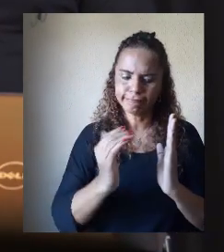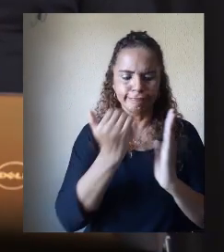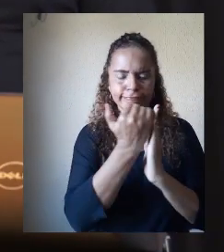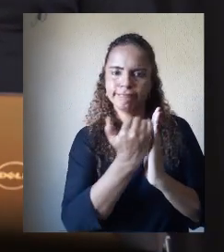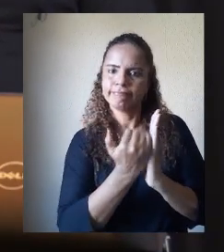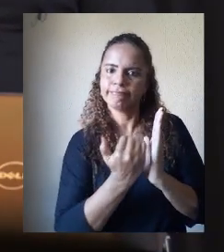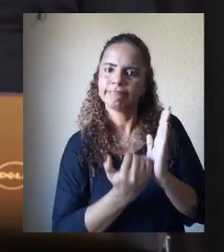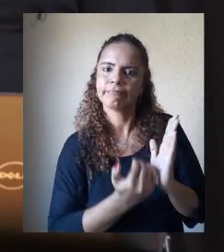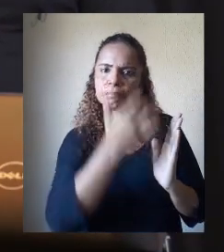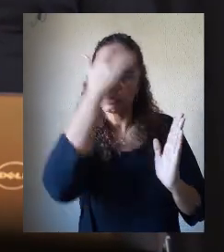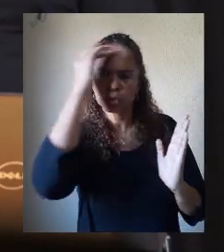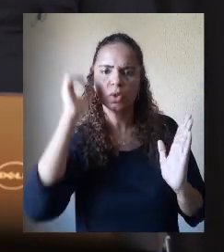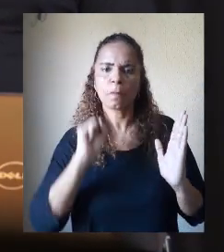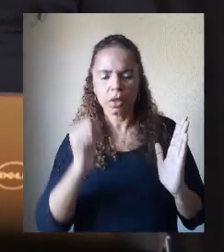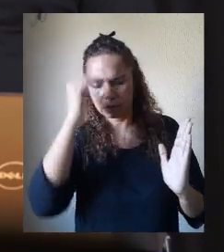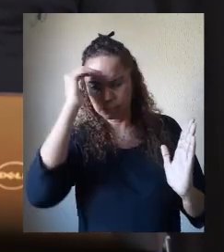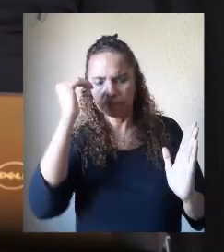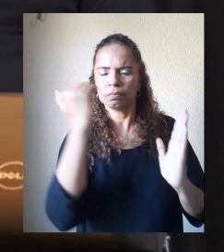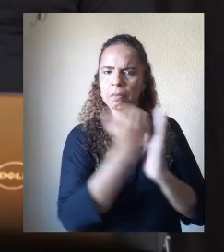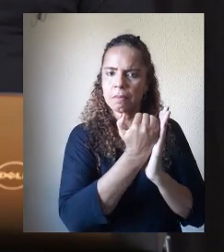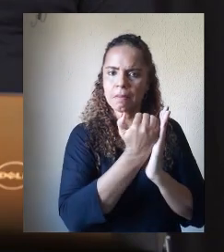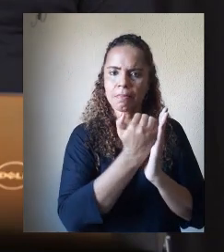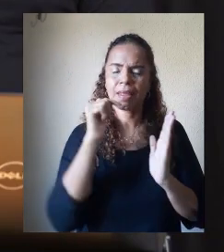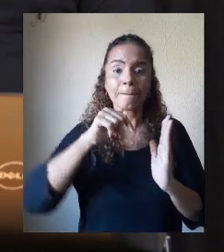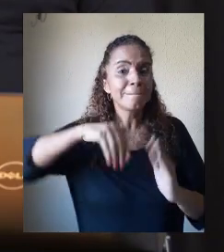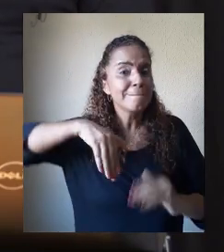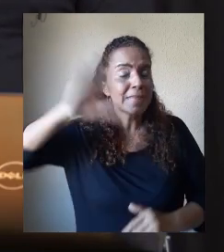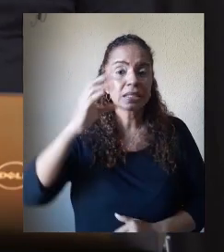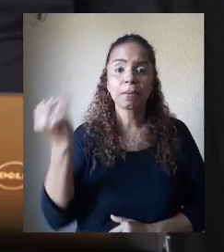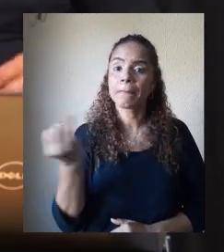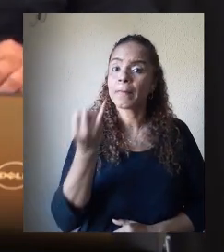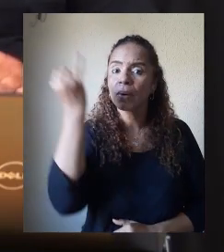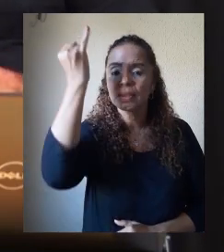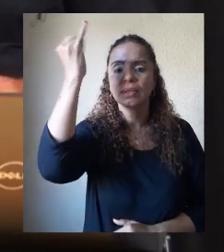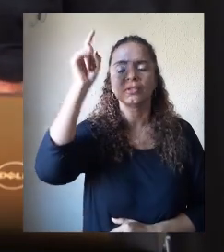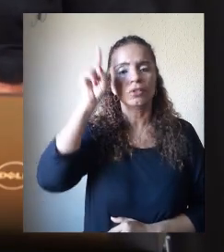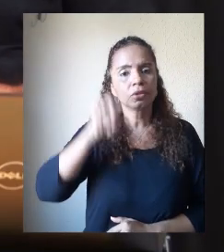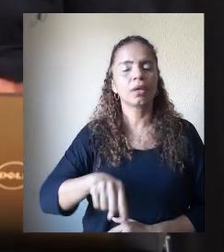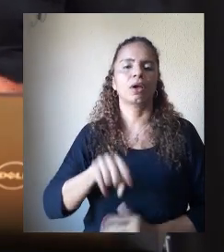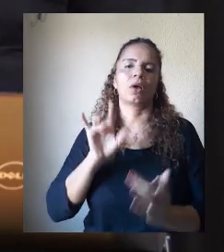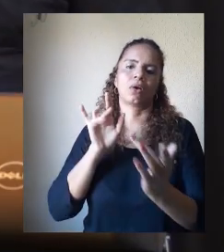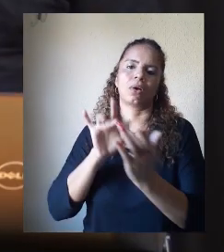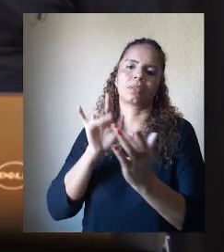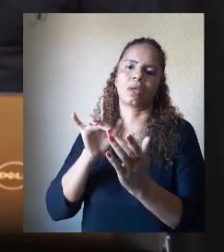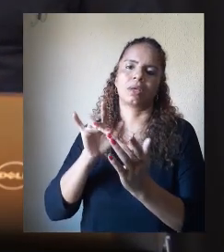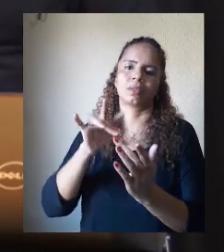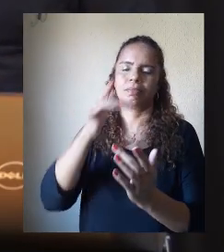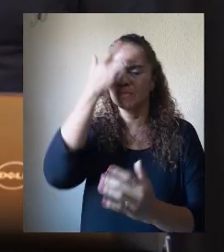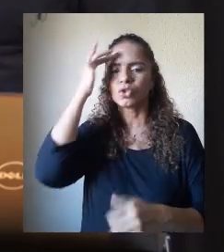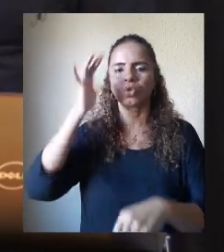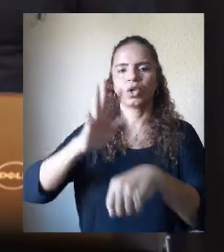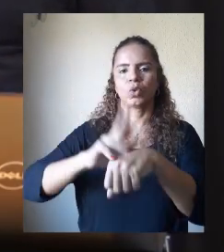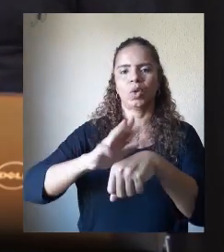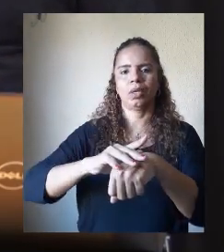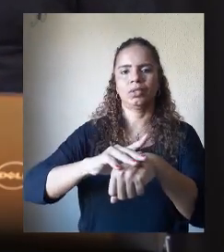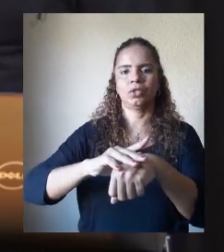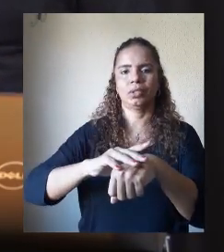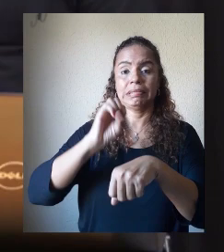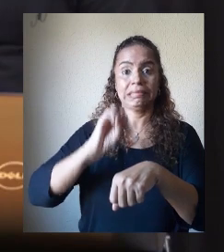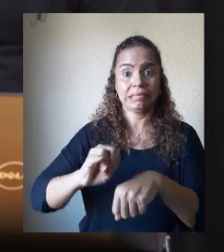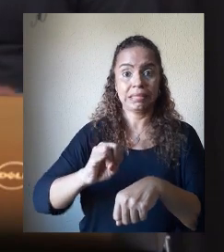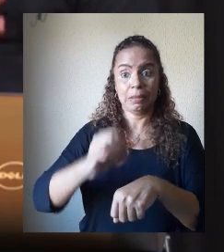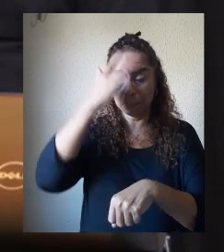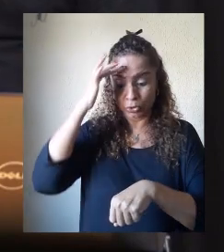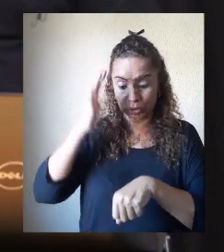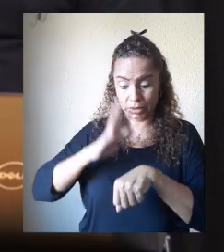podem tomar, né, as medidas mais importantes são com aquelas pessoas que estão doentes, que estão com sintomas. A pessoa